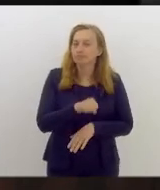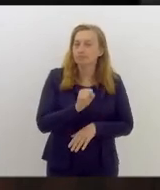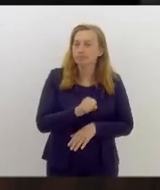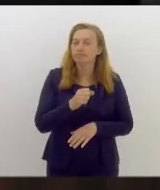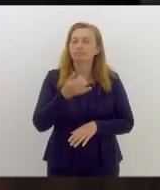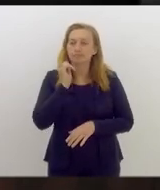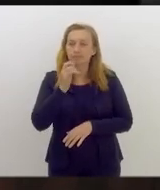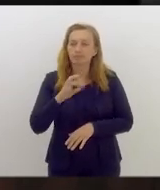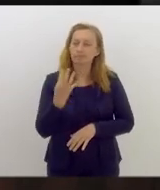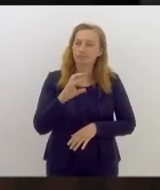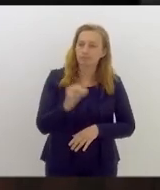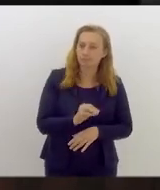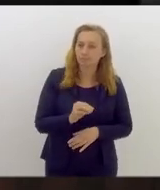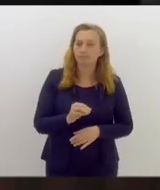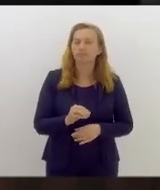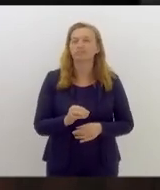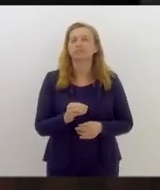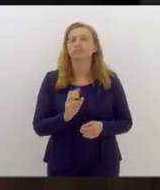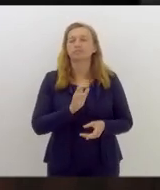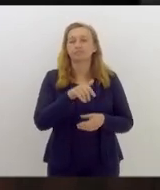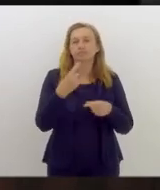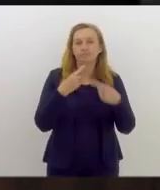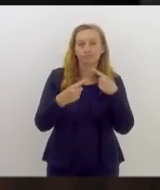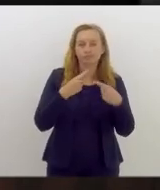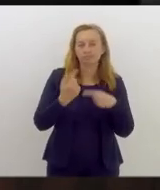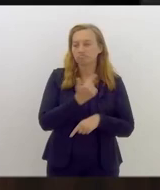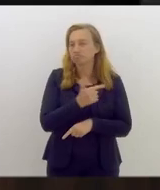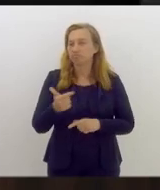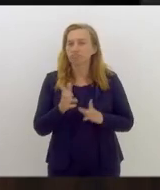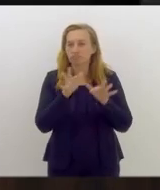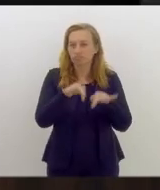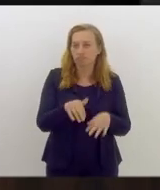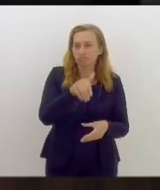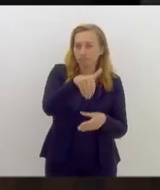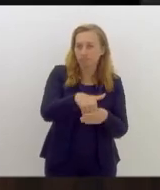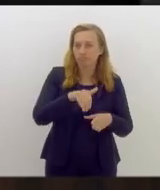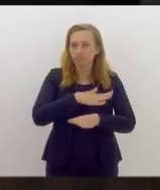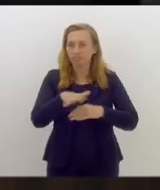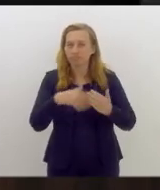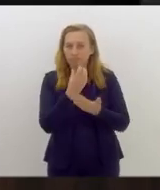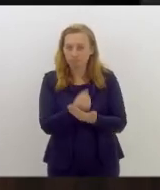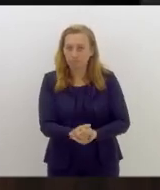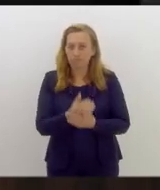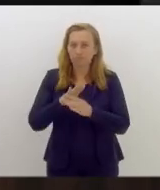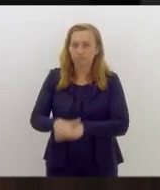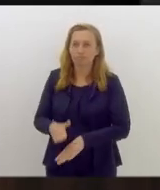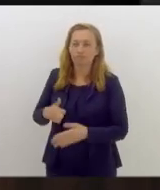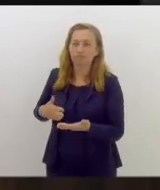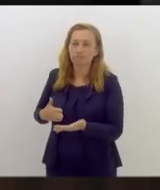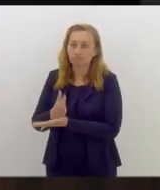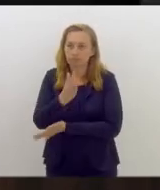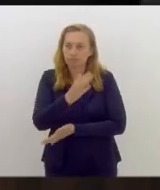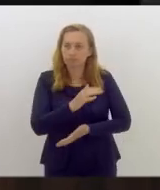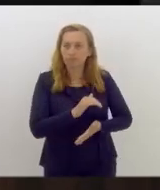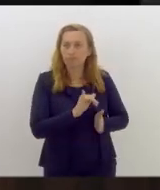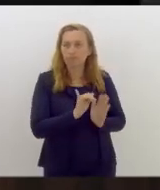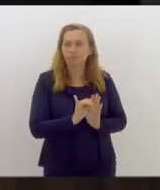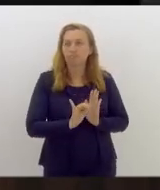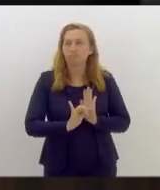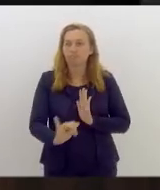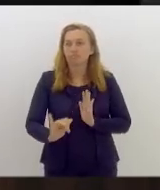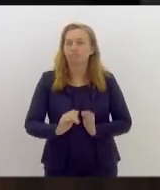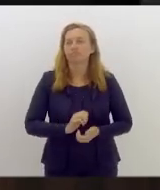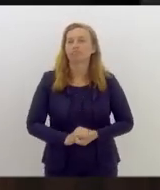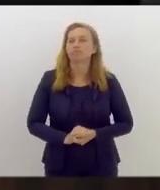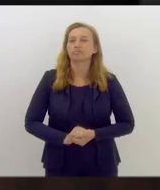favorável, relator deputado Chico Machado. Em discussão, não havendo que queira discutir, encerrada a discussão, em votação, se os que aprovam permaneçam como estão, aprovado,